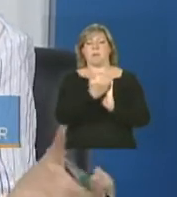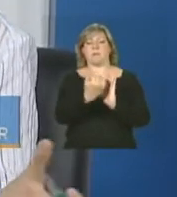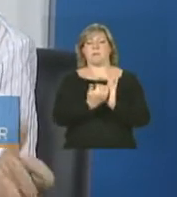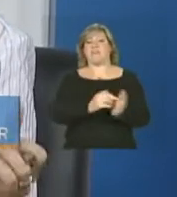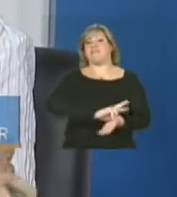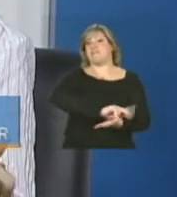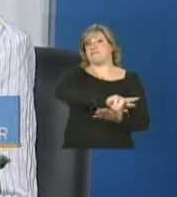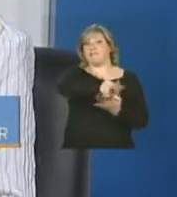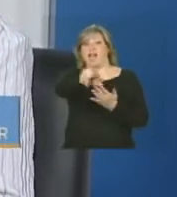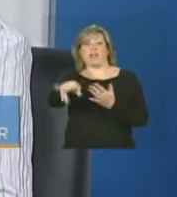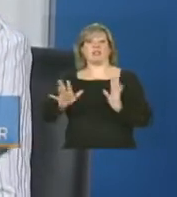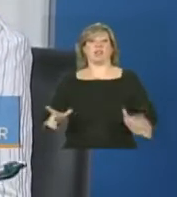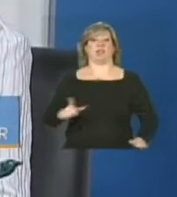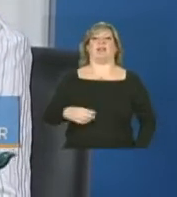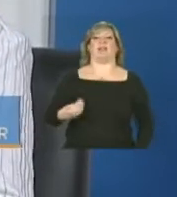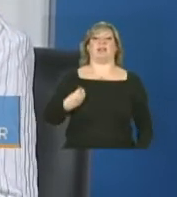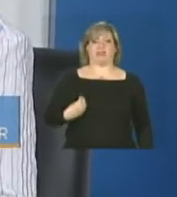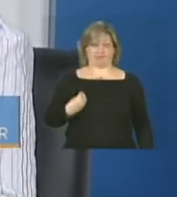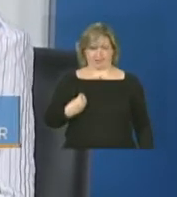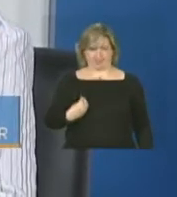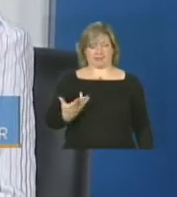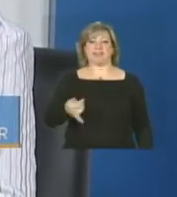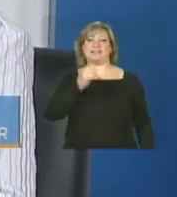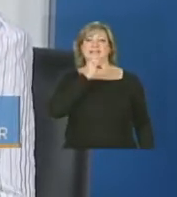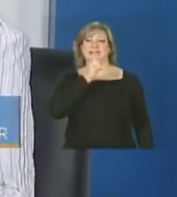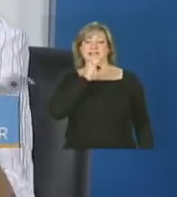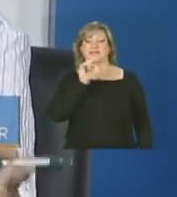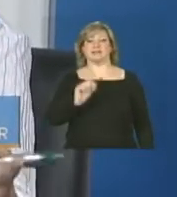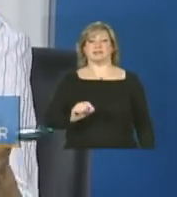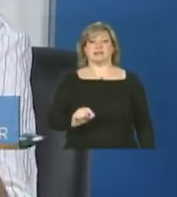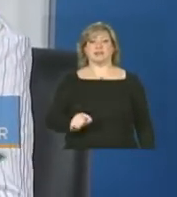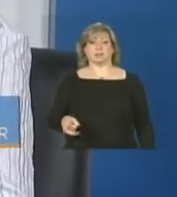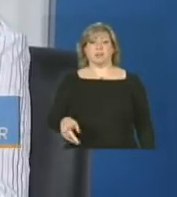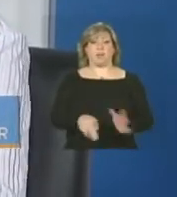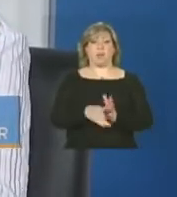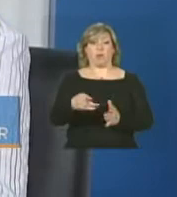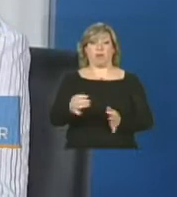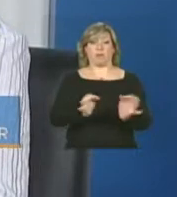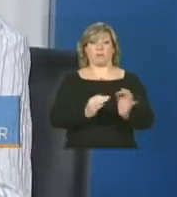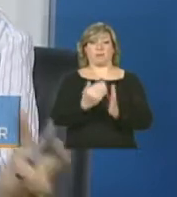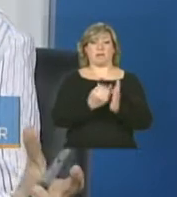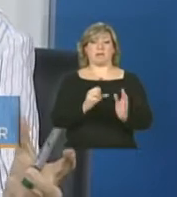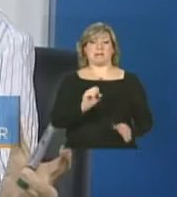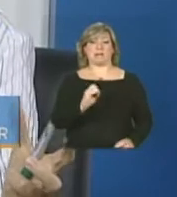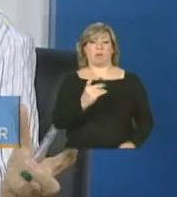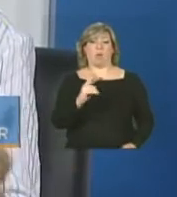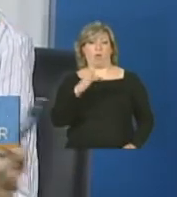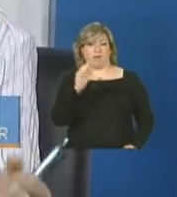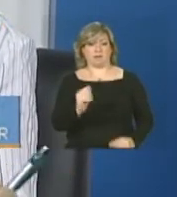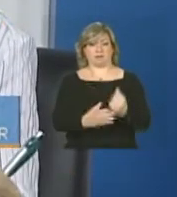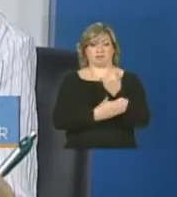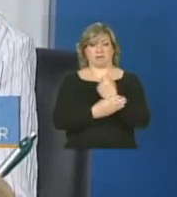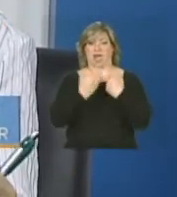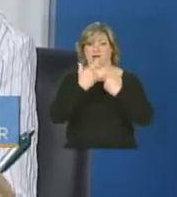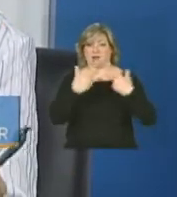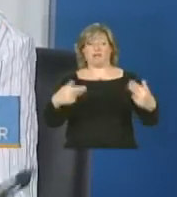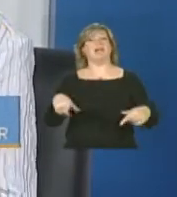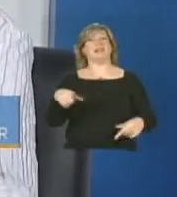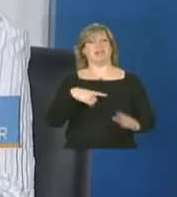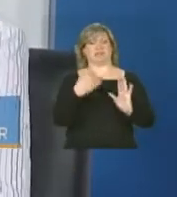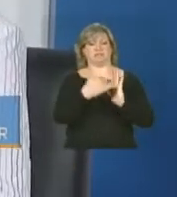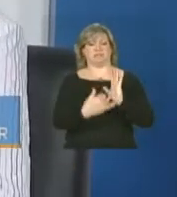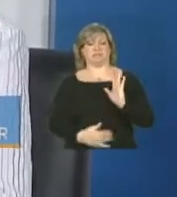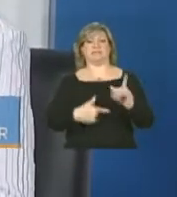políticas estruturantes existentes. Por exemplo, né, o próprio Plano de Segurança Alimentar tem dezenas de ações